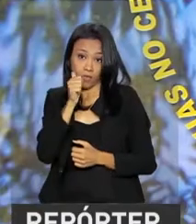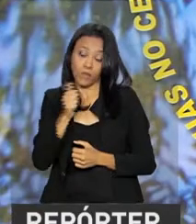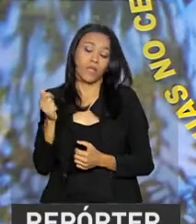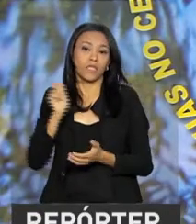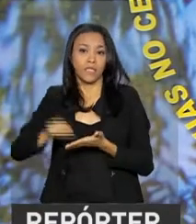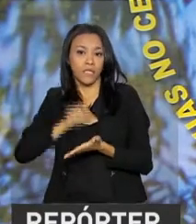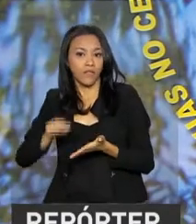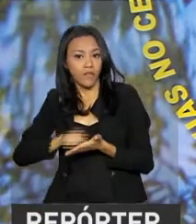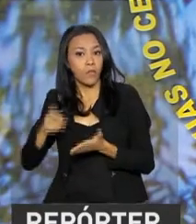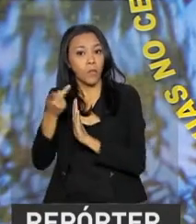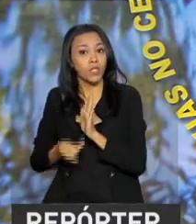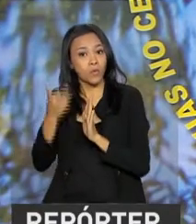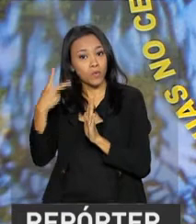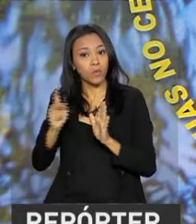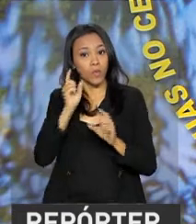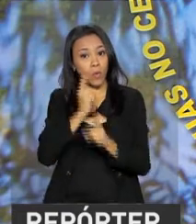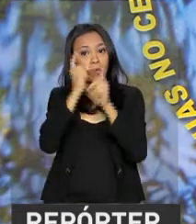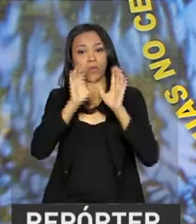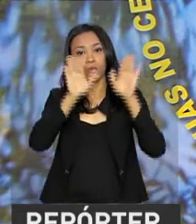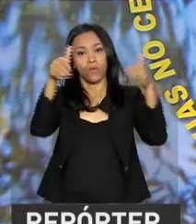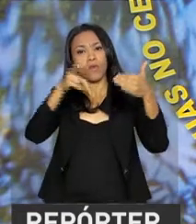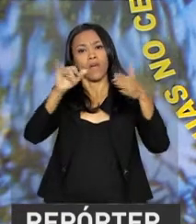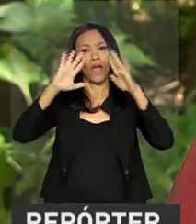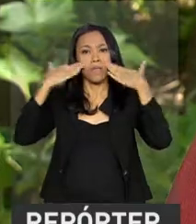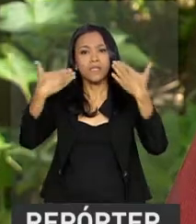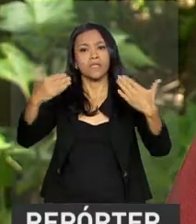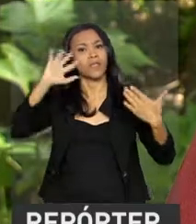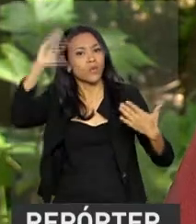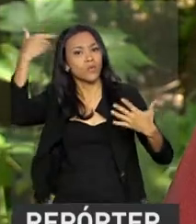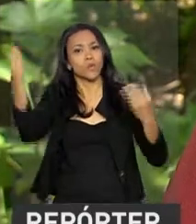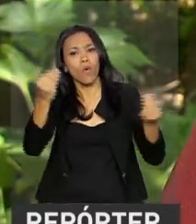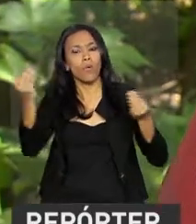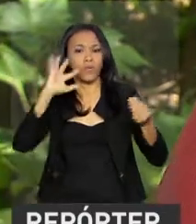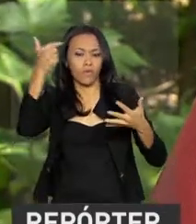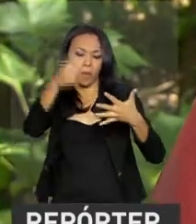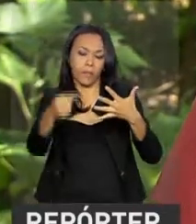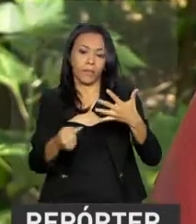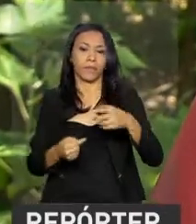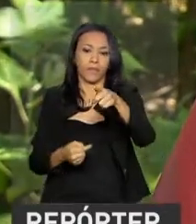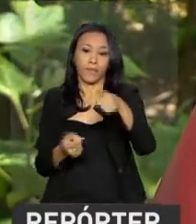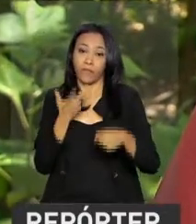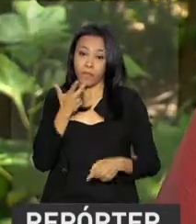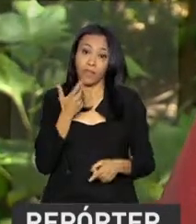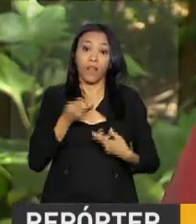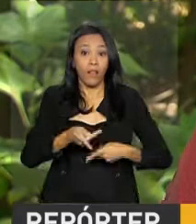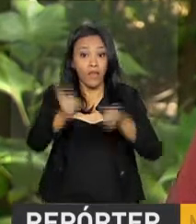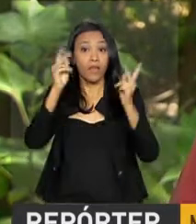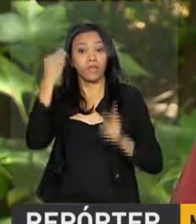projeto no fórum e estão empenhados em apresentar soluções nós levamos essas experiências para as escolas